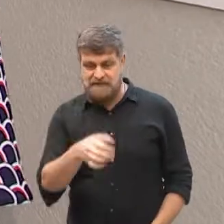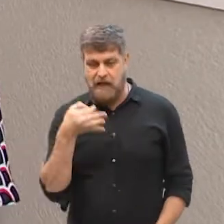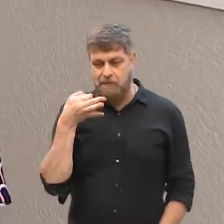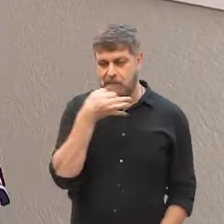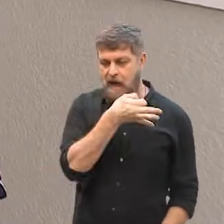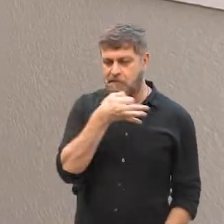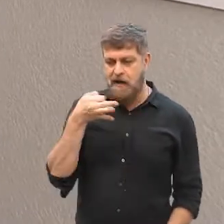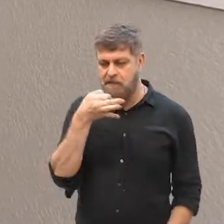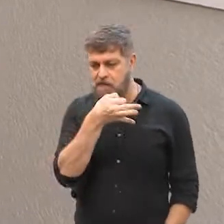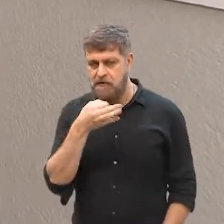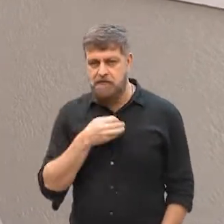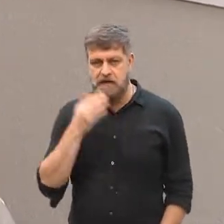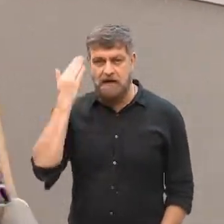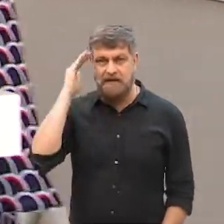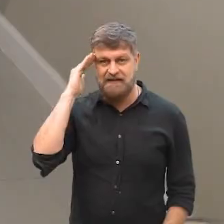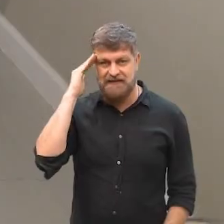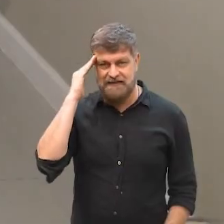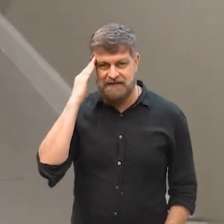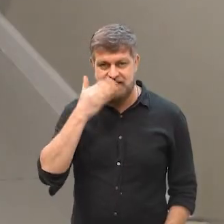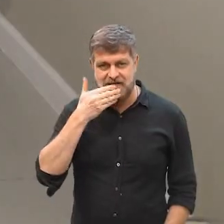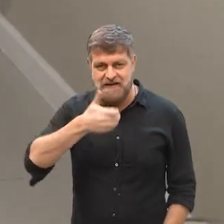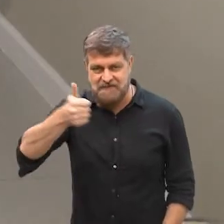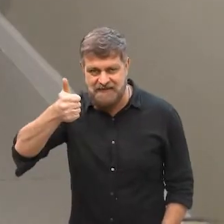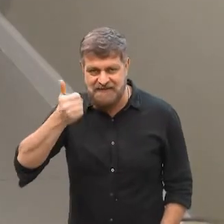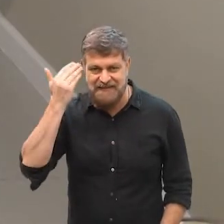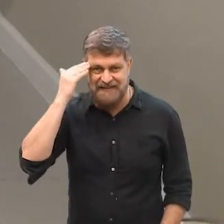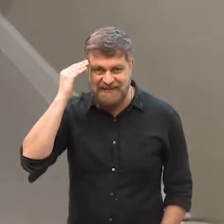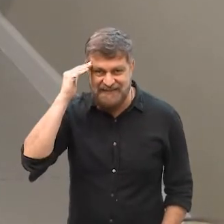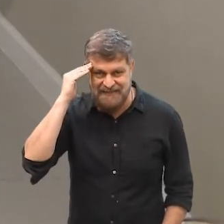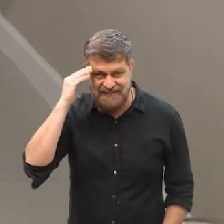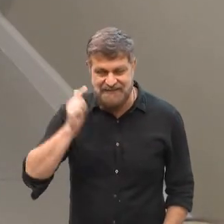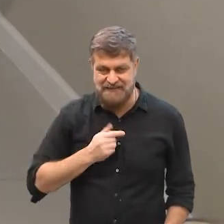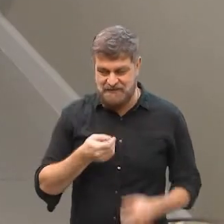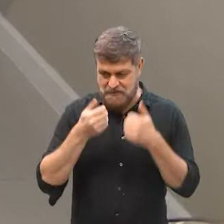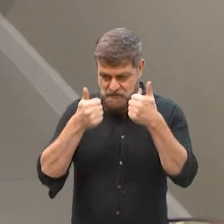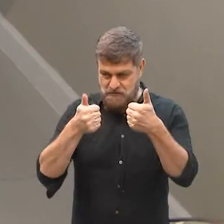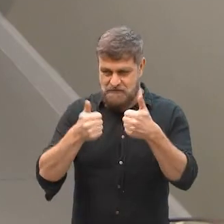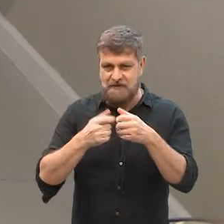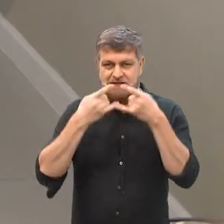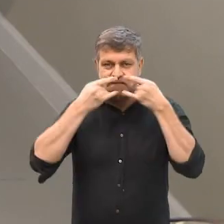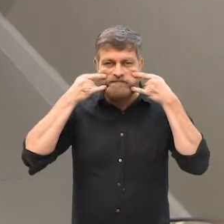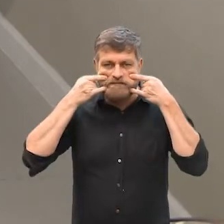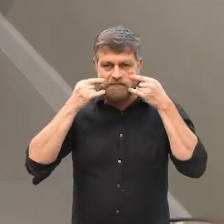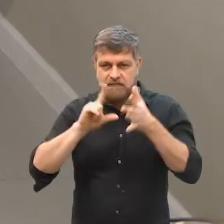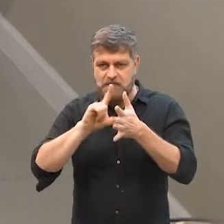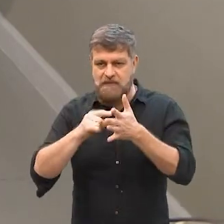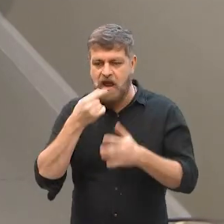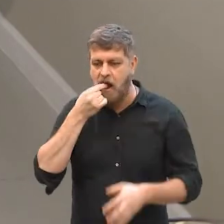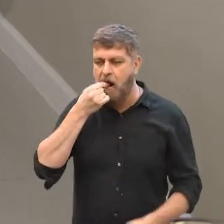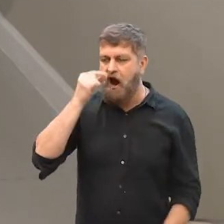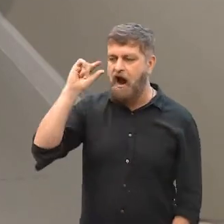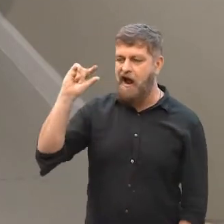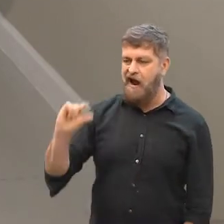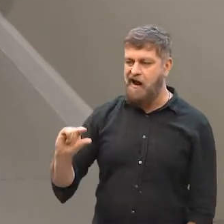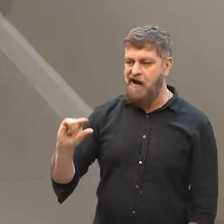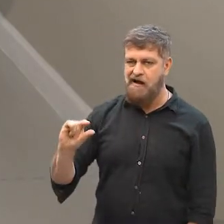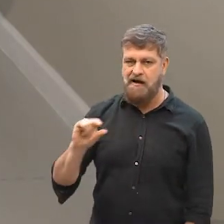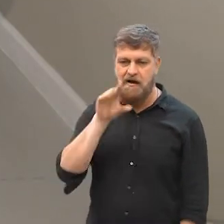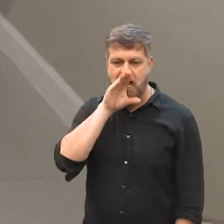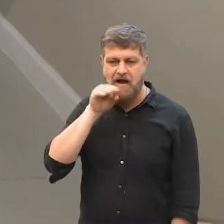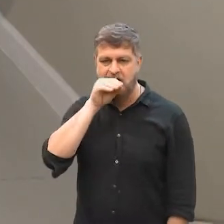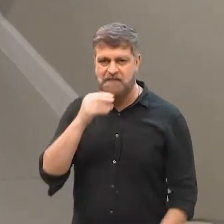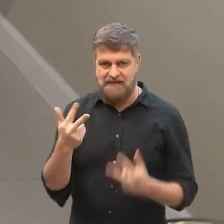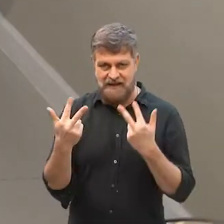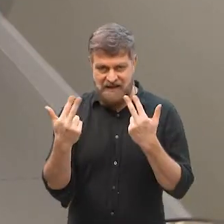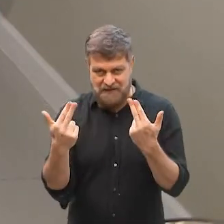o entenda Perfeito. melhor. Deu pra entender, né, pessoal? Deu pra entender, tá tudo bem comigo. Mas depois você tem que tirar a rolha pra falar Não. da mesma